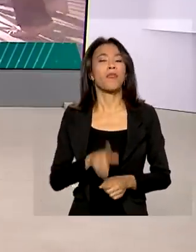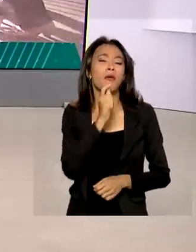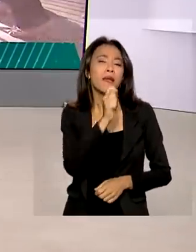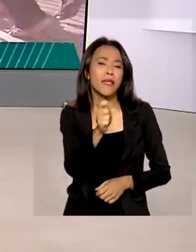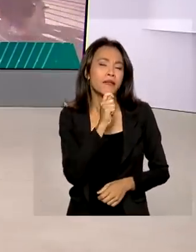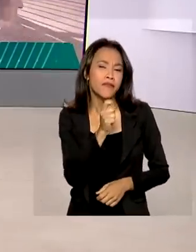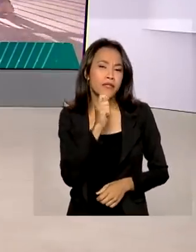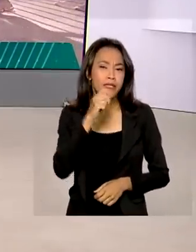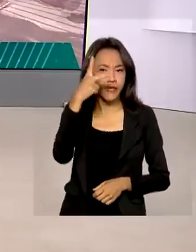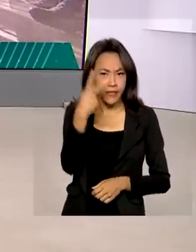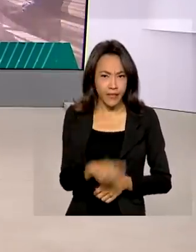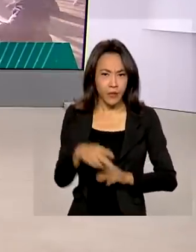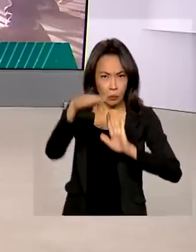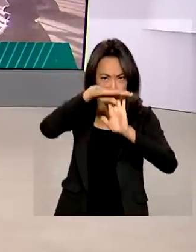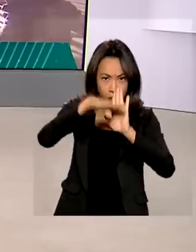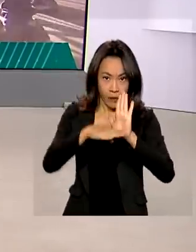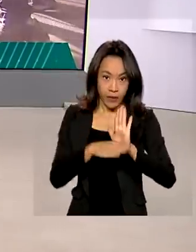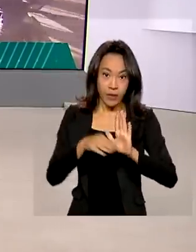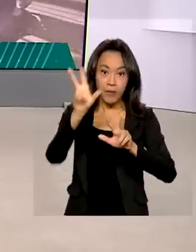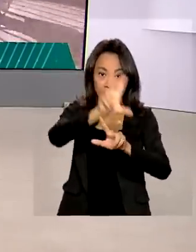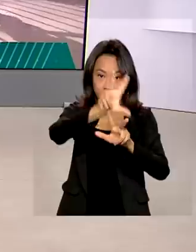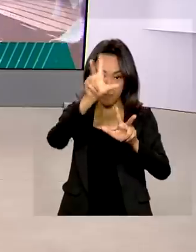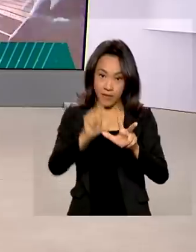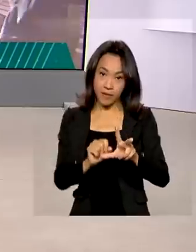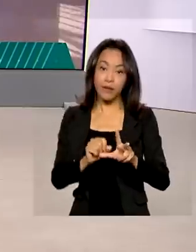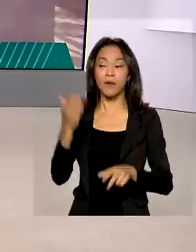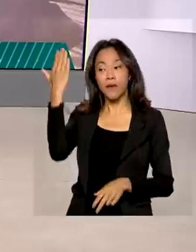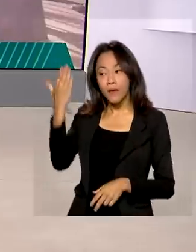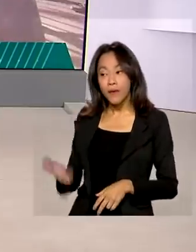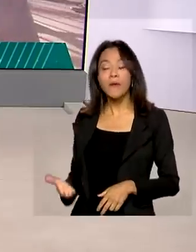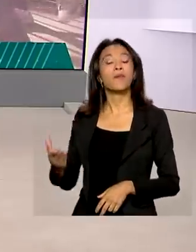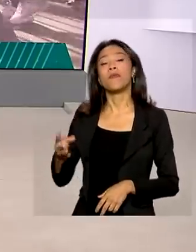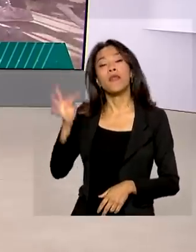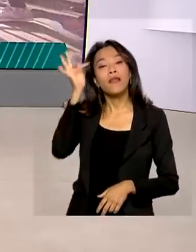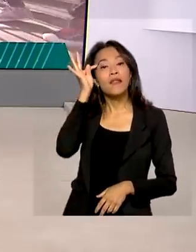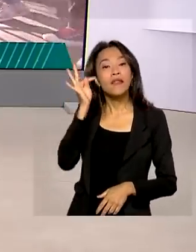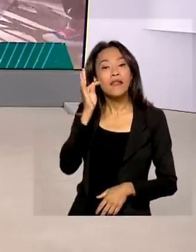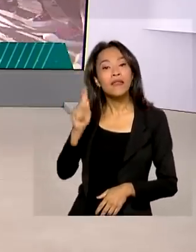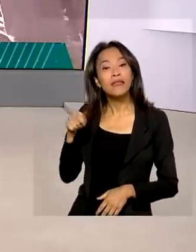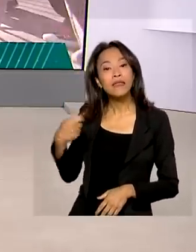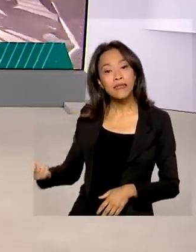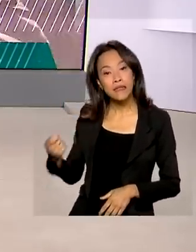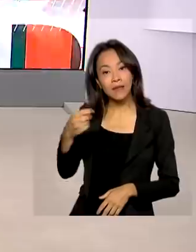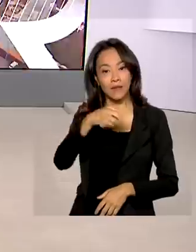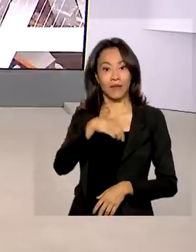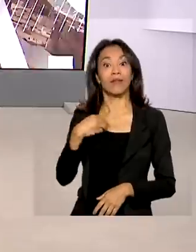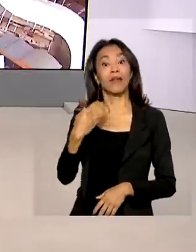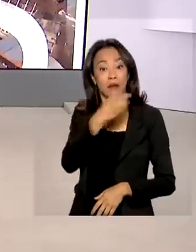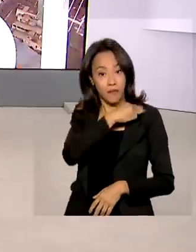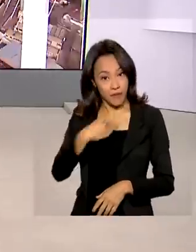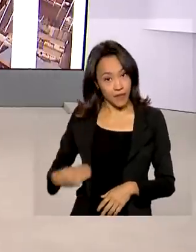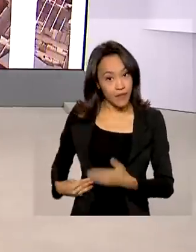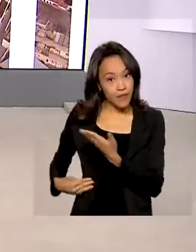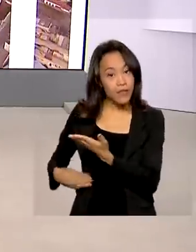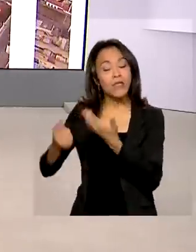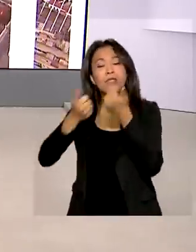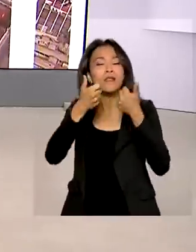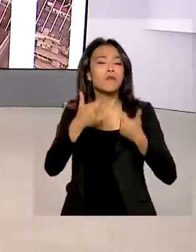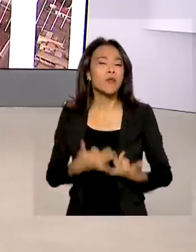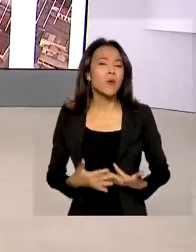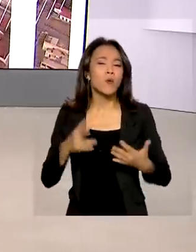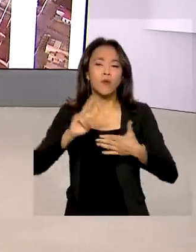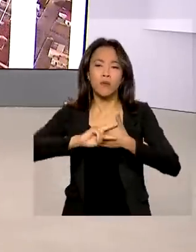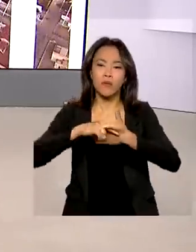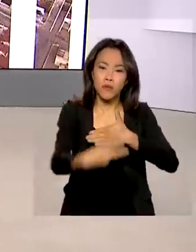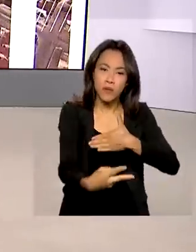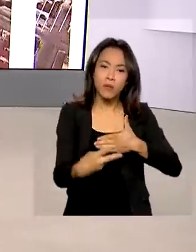Sem Censura, aqui da TV Brasil, a ministra da Agricultura, Pecuária e Abastecimento, Tereza Cristina, falou sobre os efeitos do